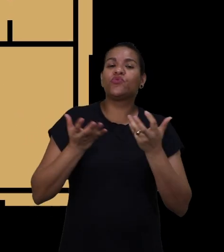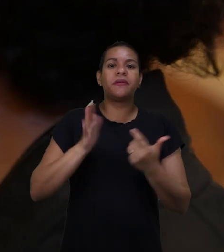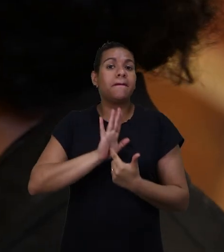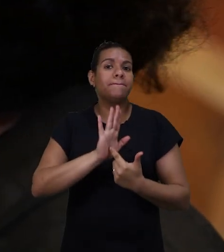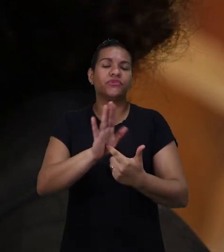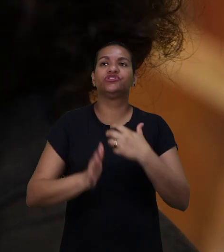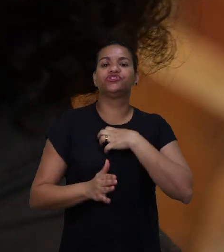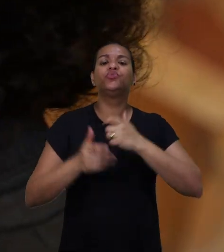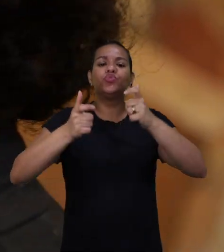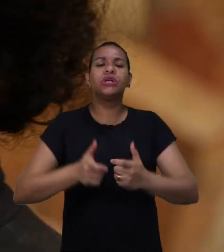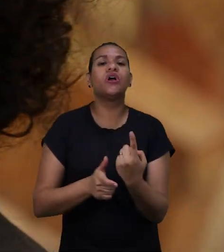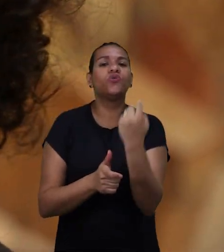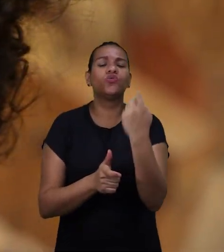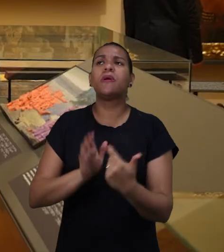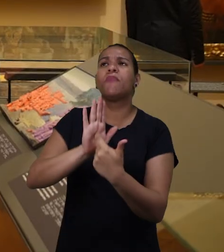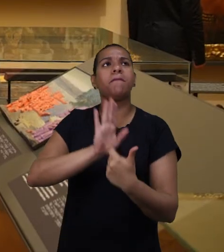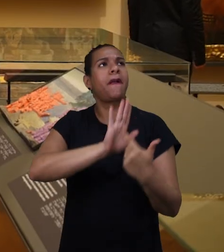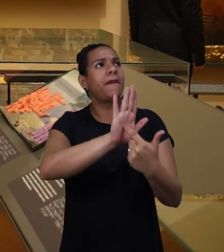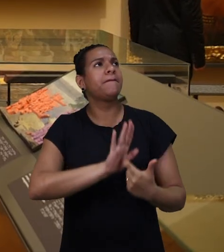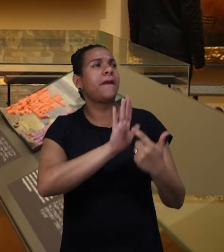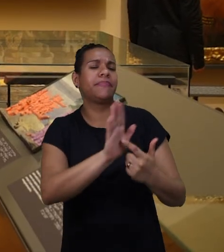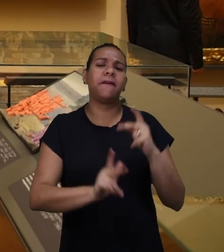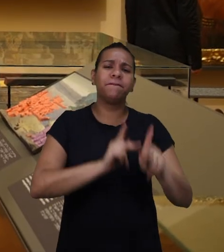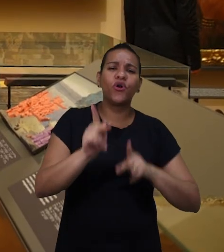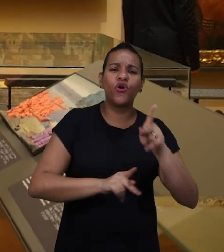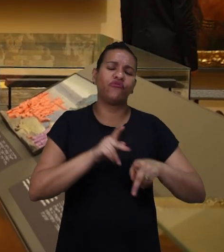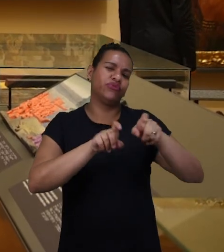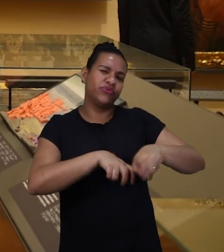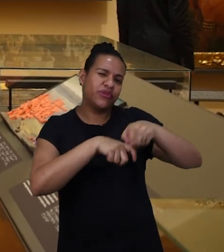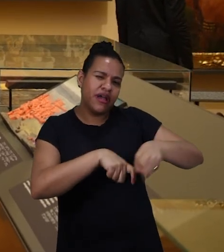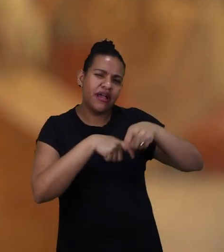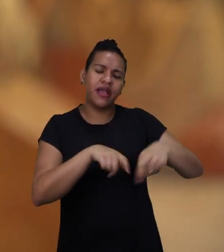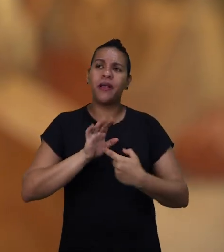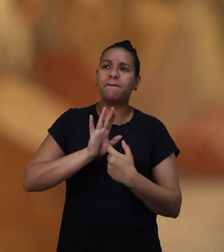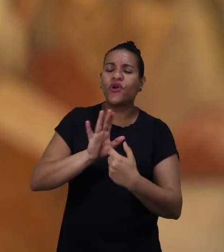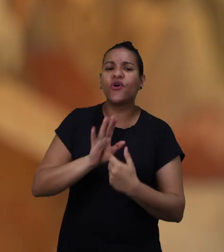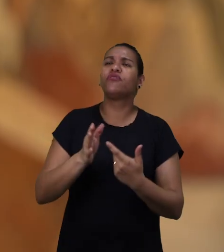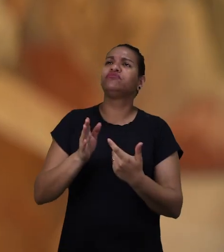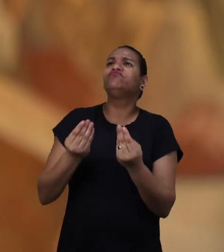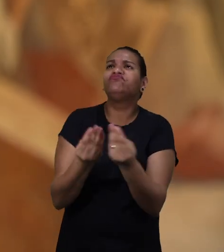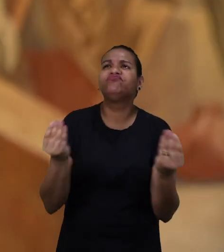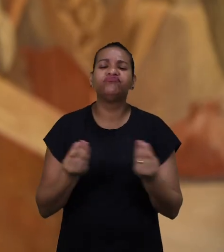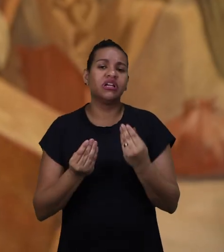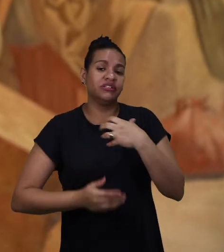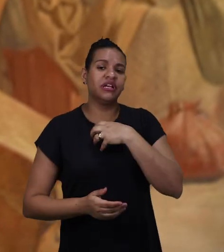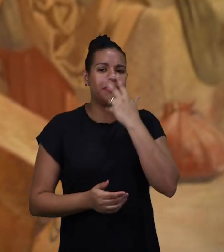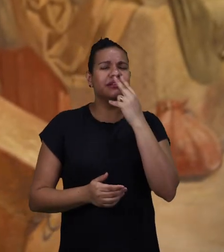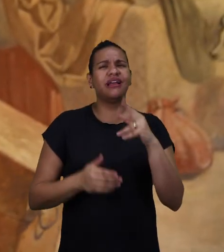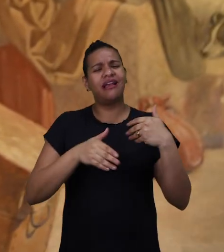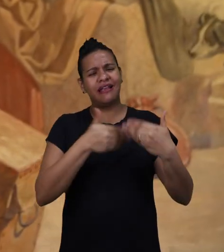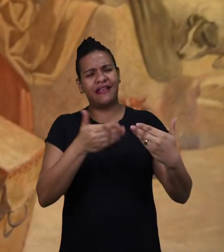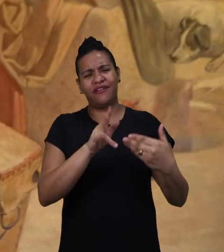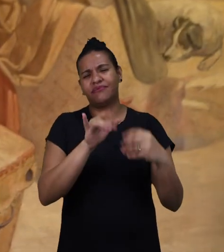do conhecimento, né, num único lugar. E ele colocava essas populações rurais, né, essas populações caipiras, num